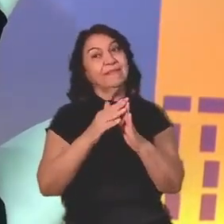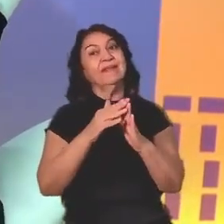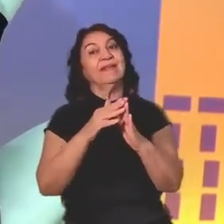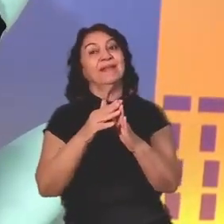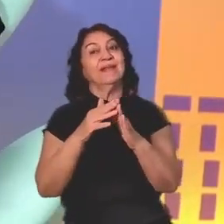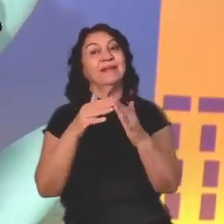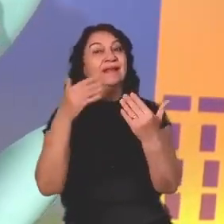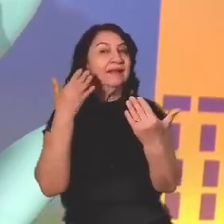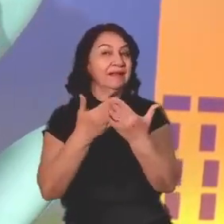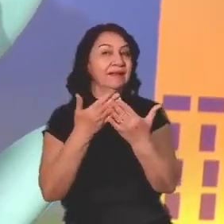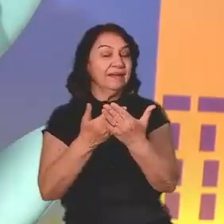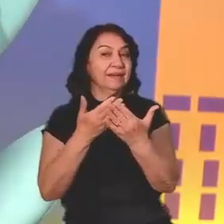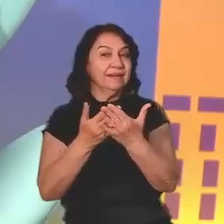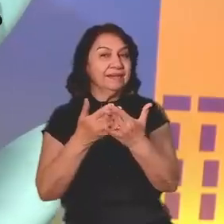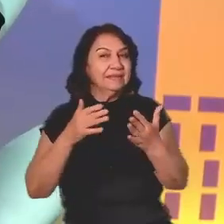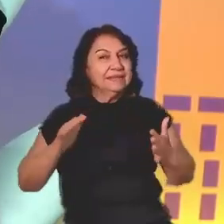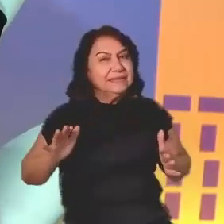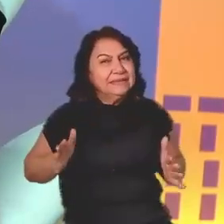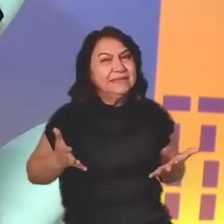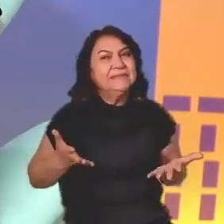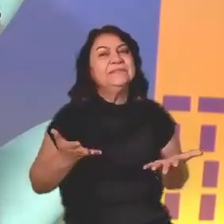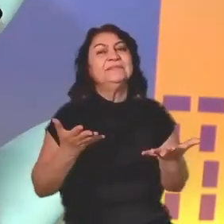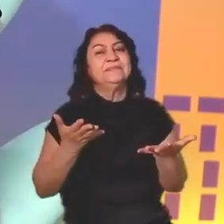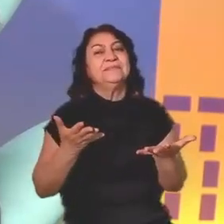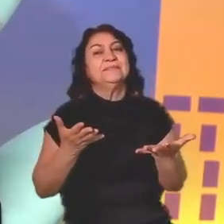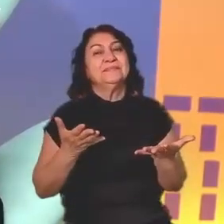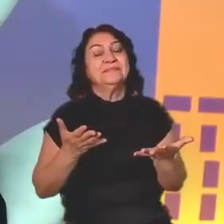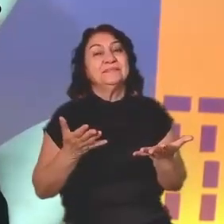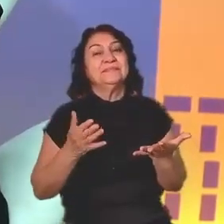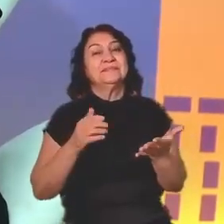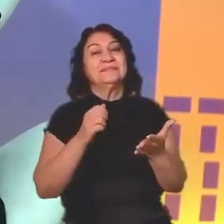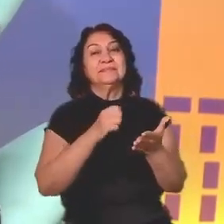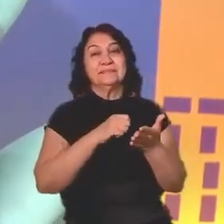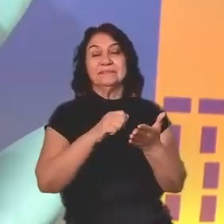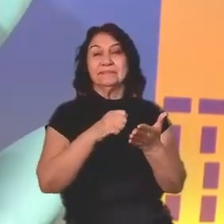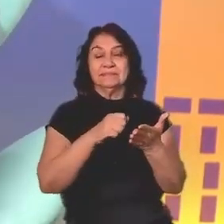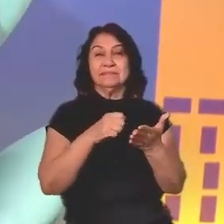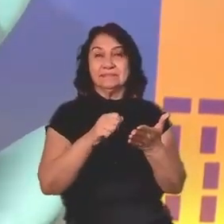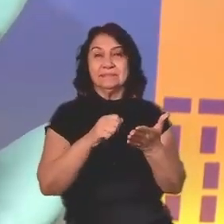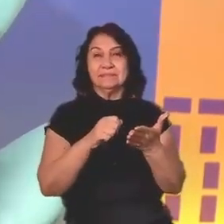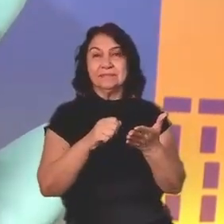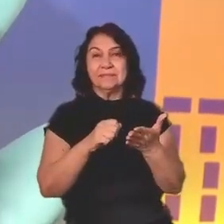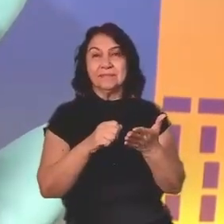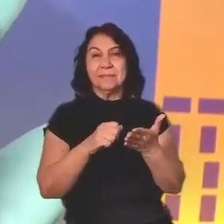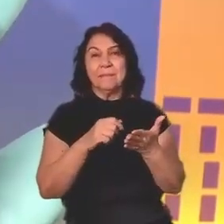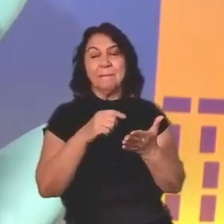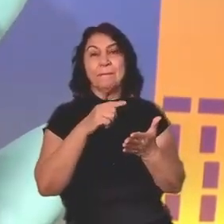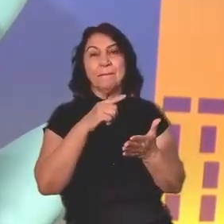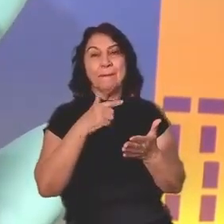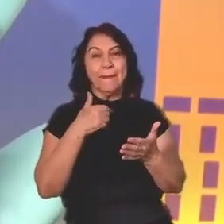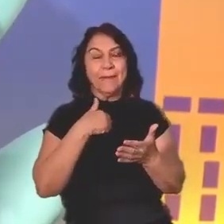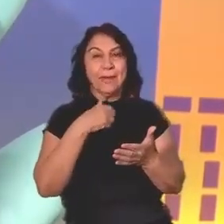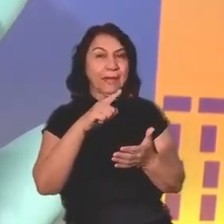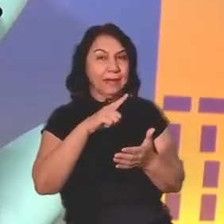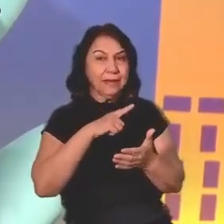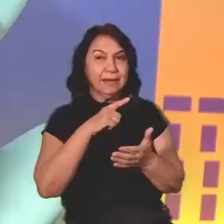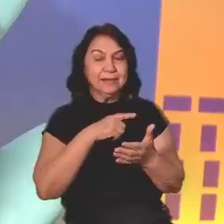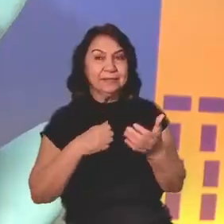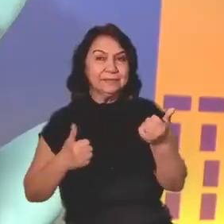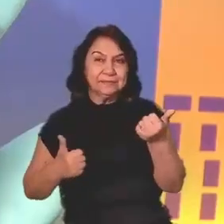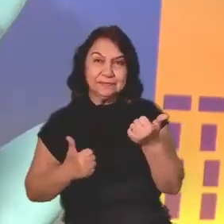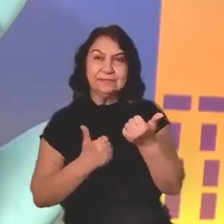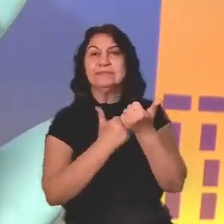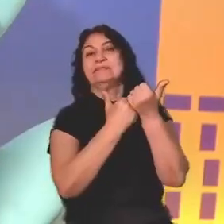tem incentivo. Eu lembro que, para escrever, não para ser escritora, eu tive muito apoio